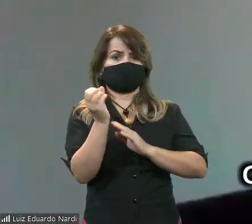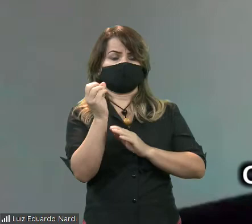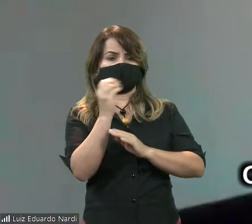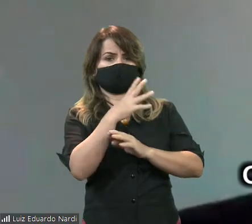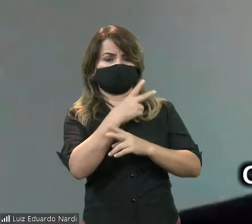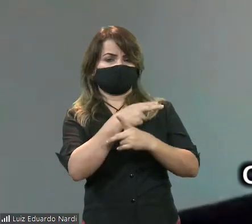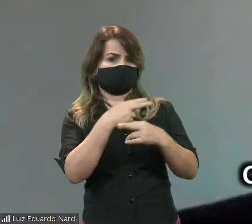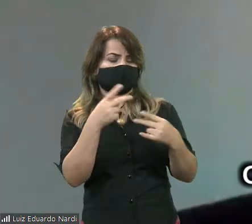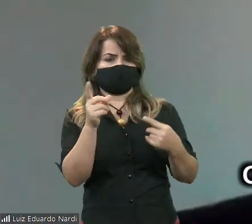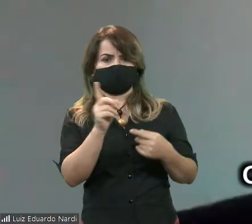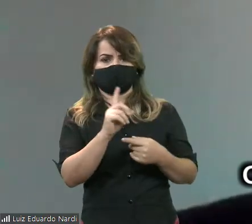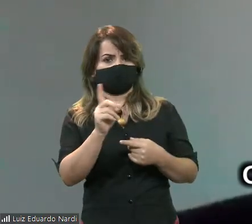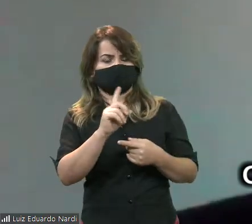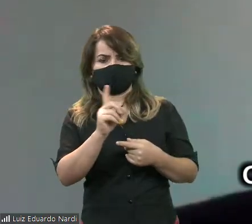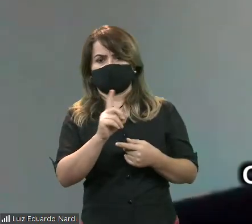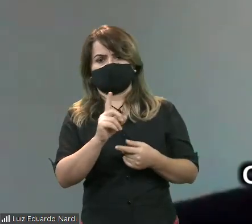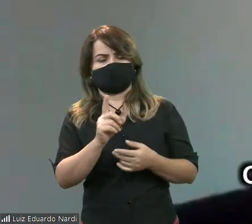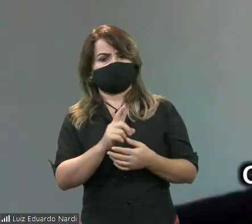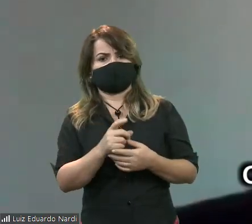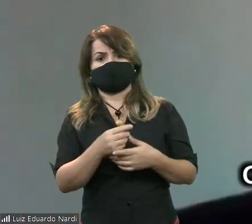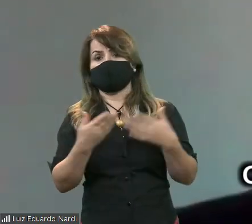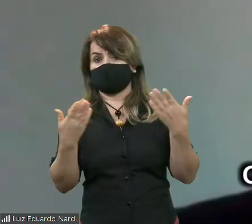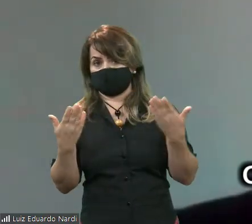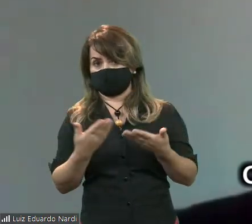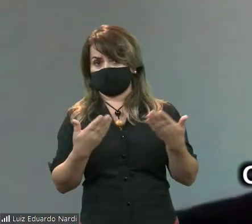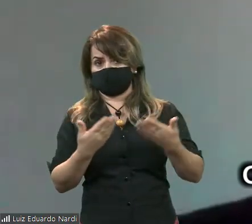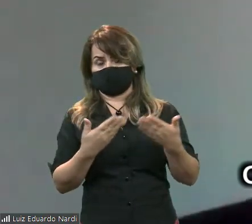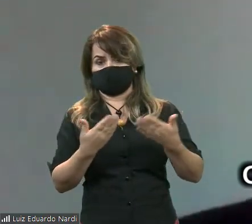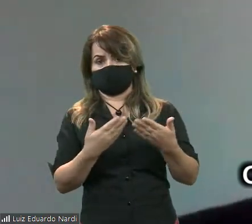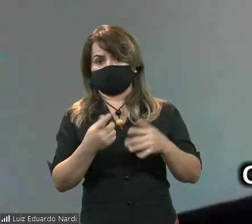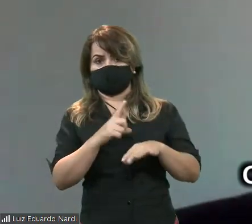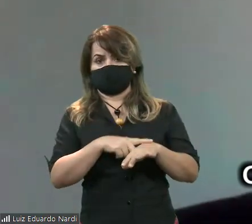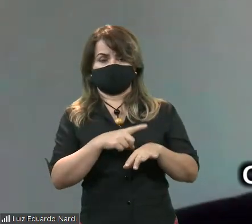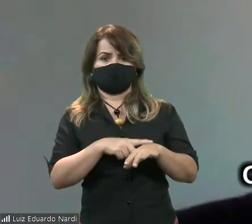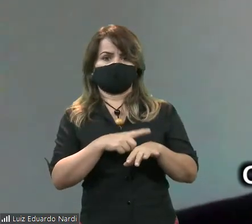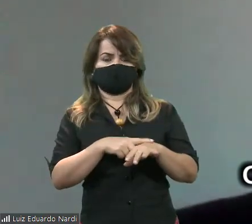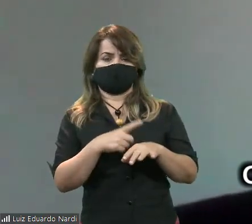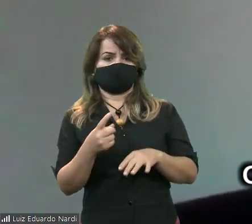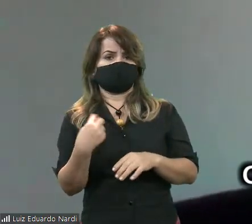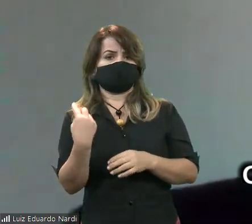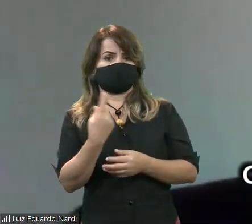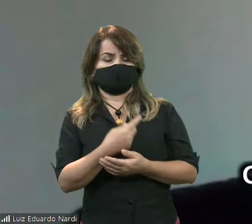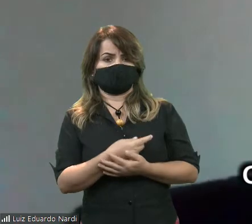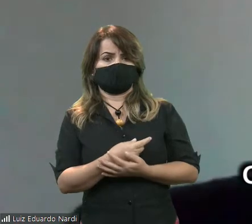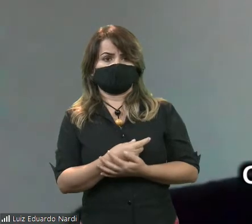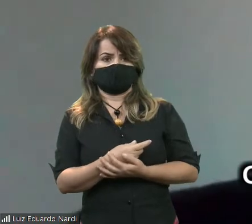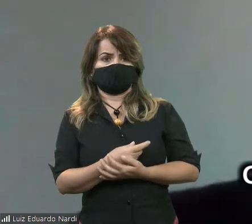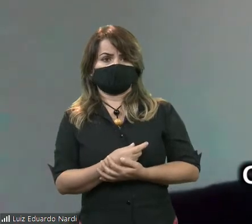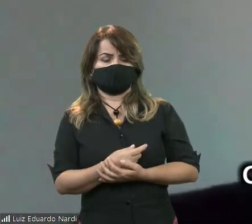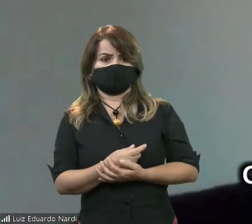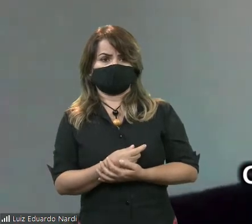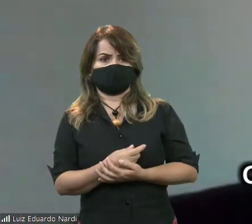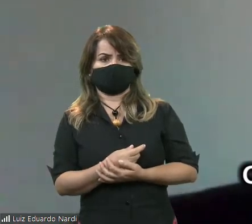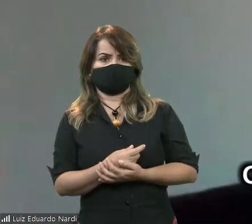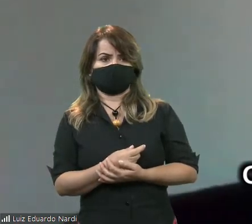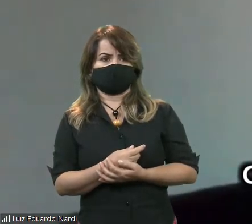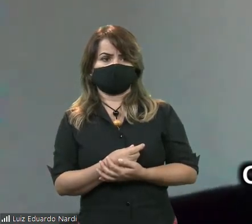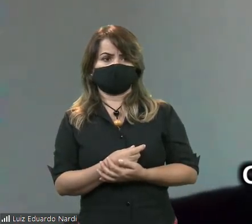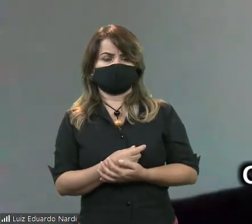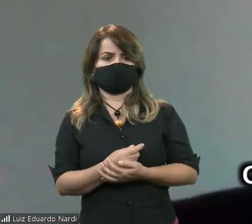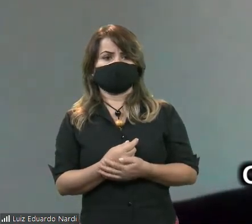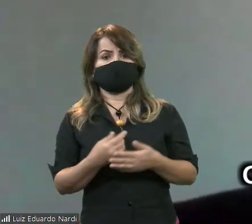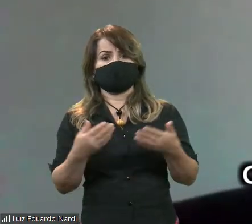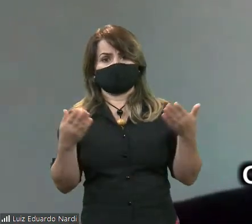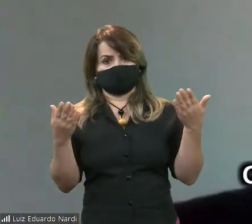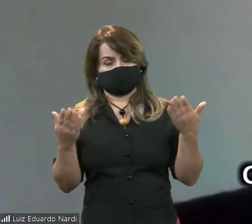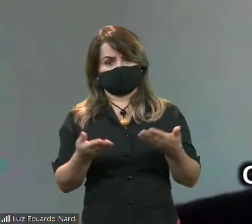nem seria mais. Nesse instante, nós estamos praticamente com mais de... Estamos entrando